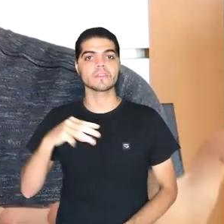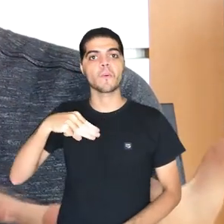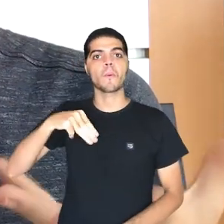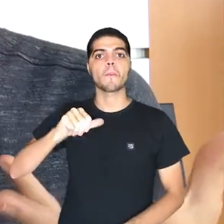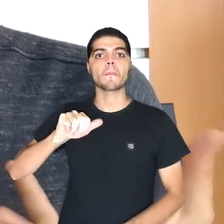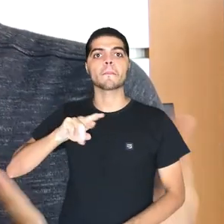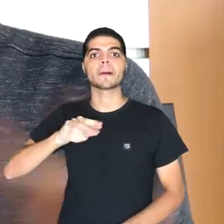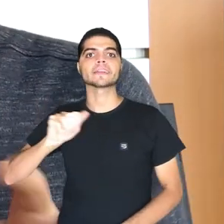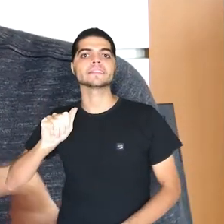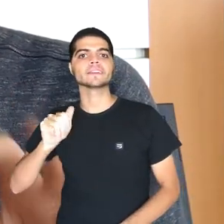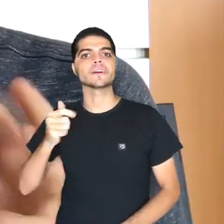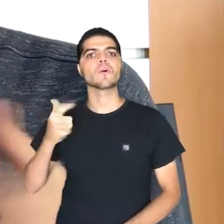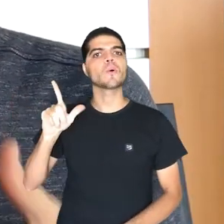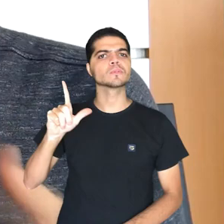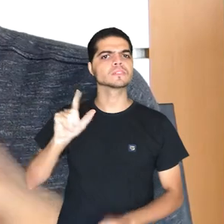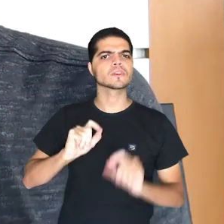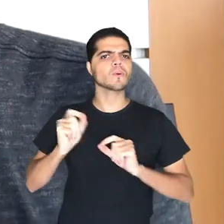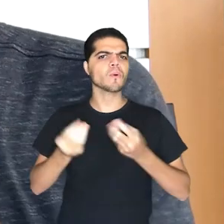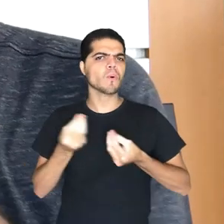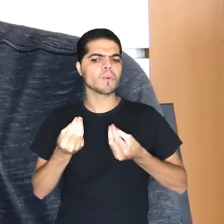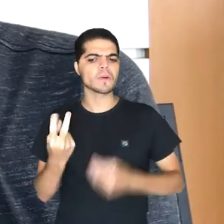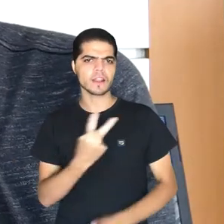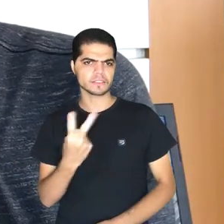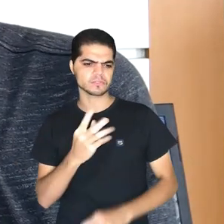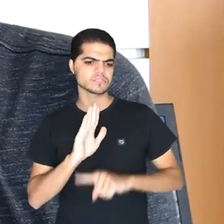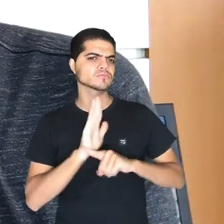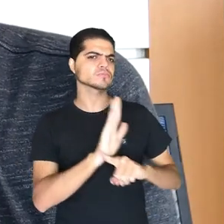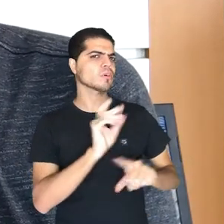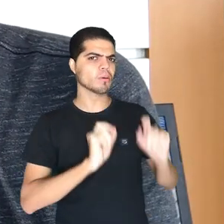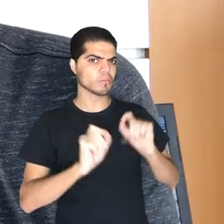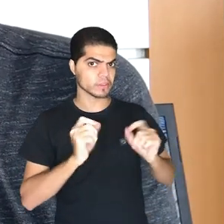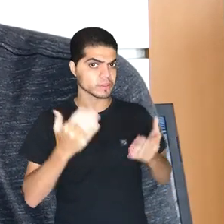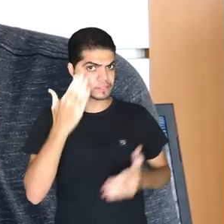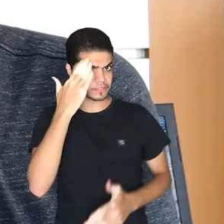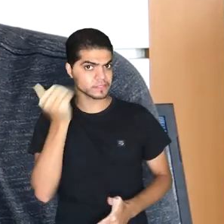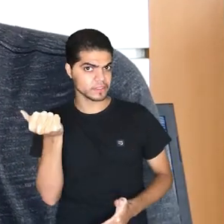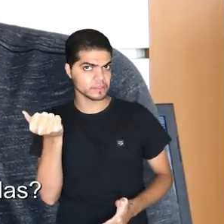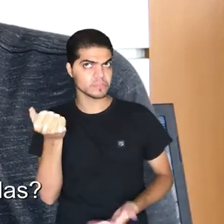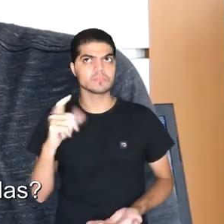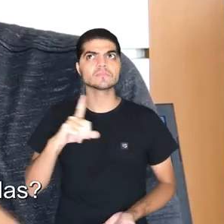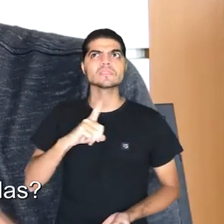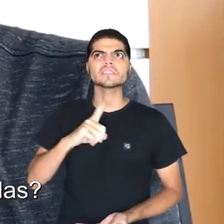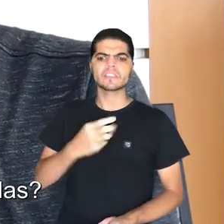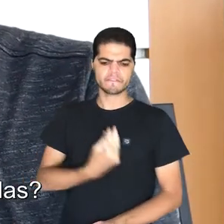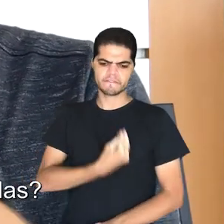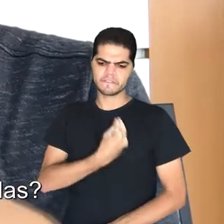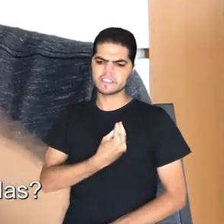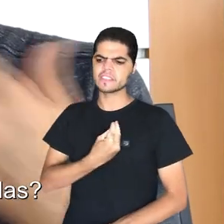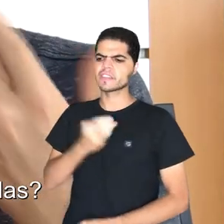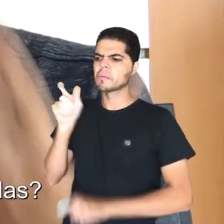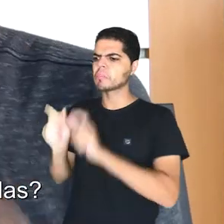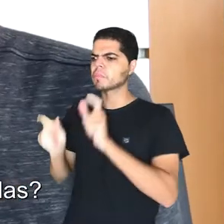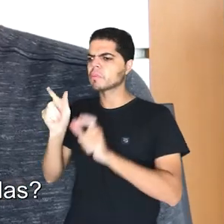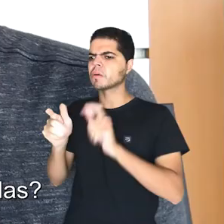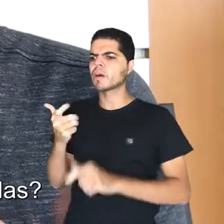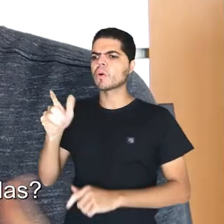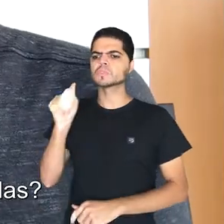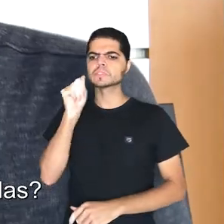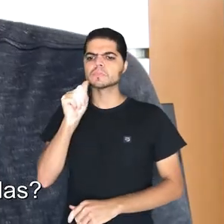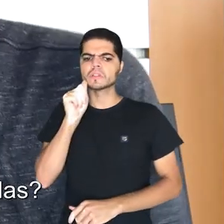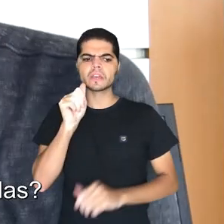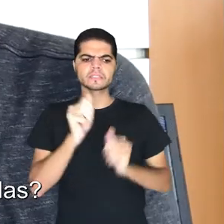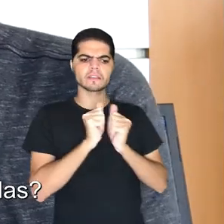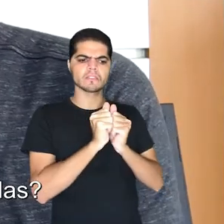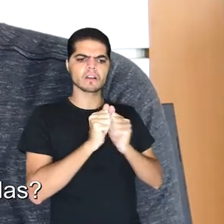Maria Quitéria, mas você sabe o que que essas mulheres fizeram para a independência? Será que não existiram outras mulheres